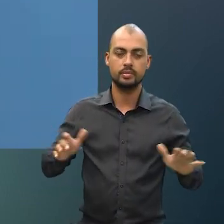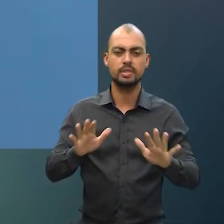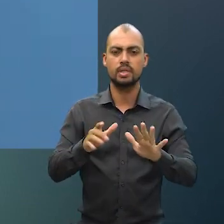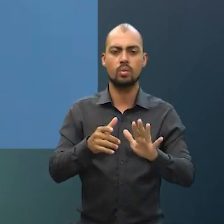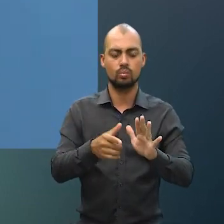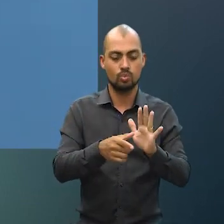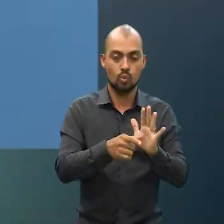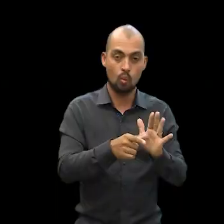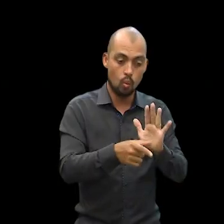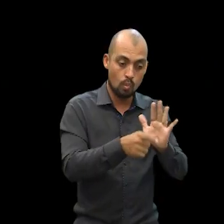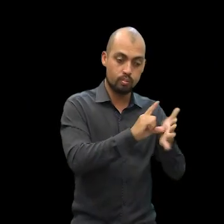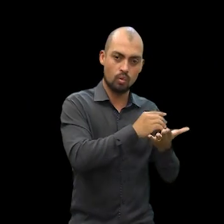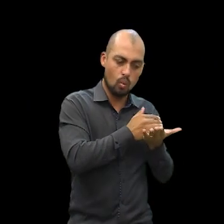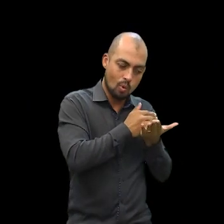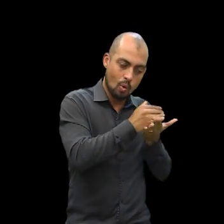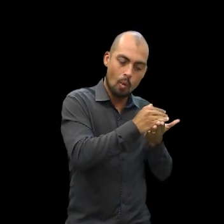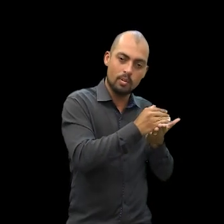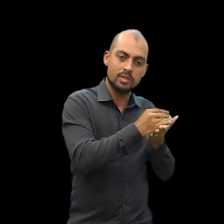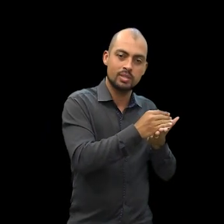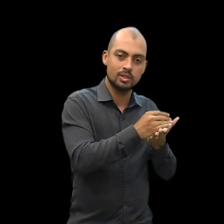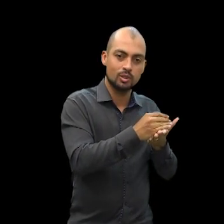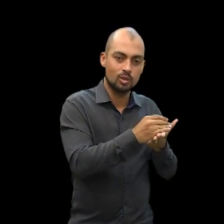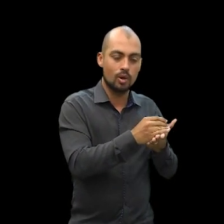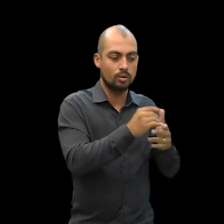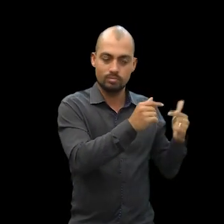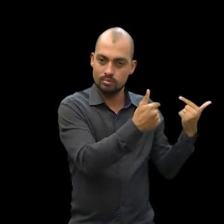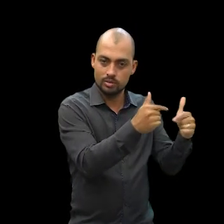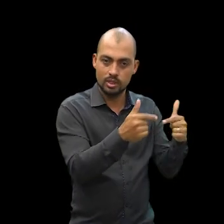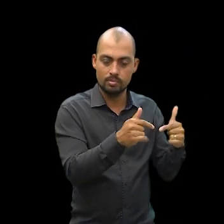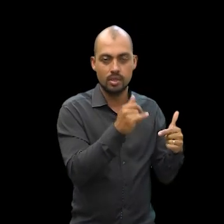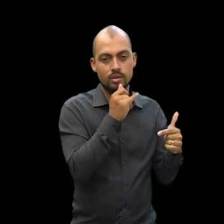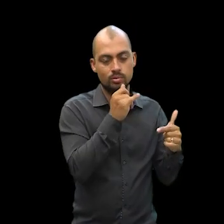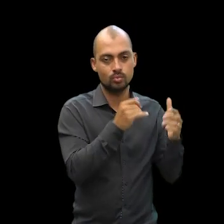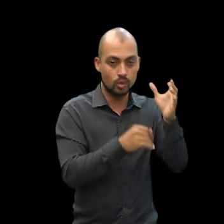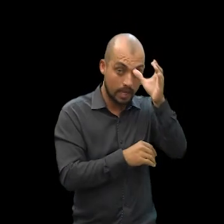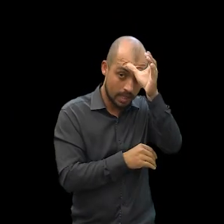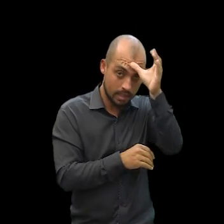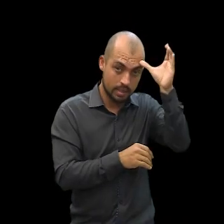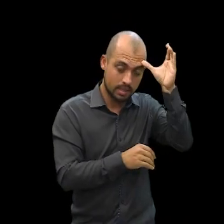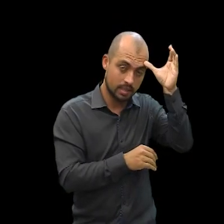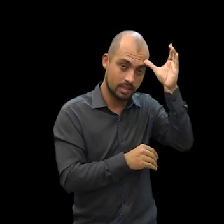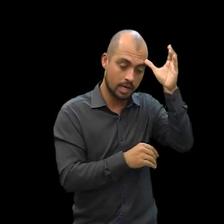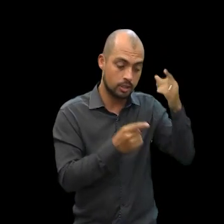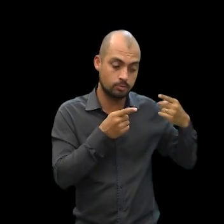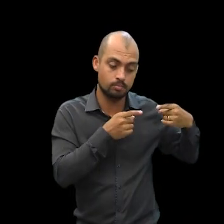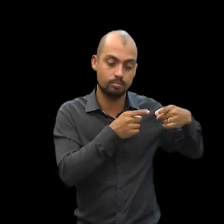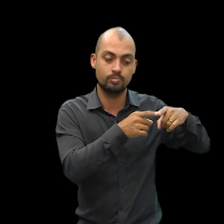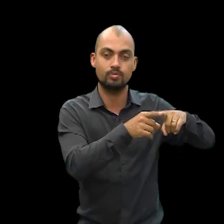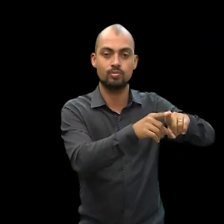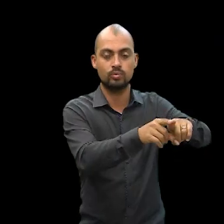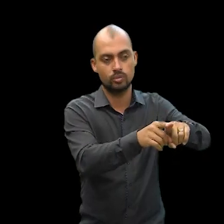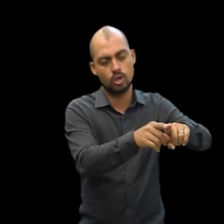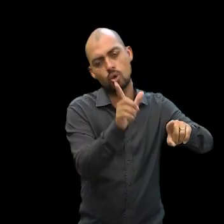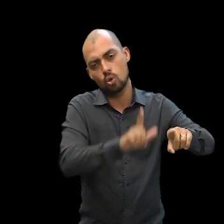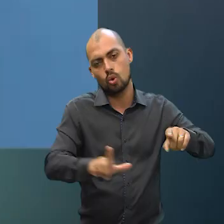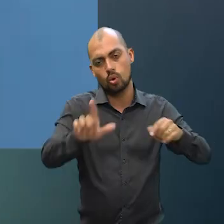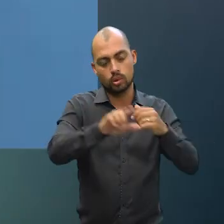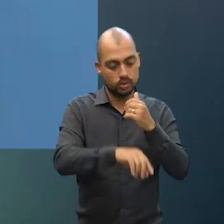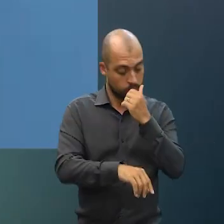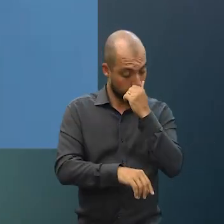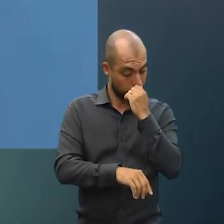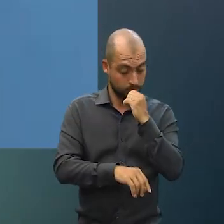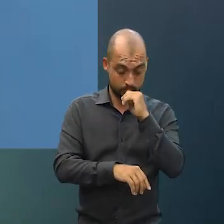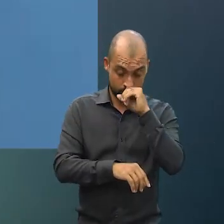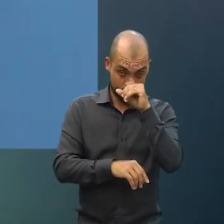gênese da empresa, desde a origem, junto com os nossos clientes, no processo de parceria. E, claro, clientes que já